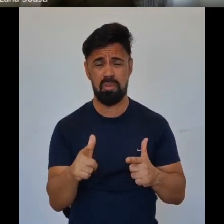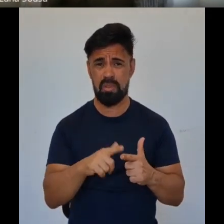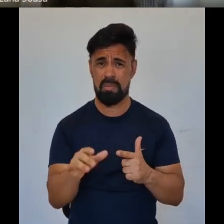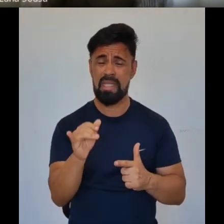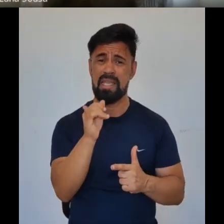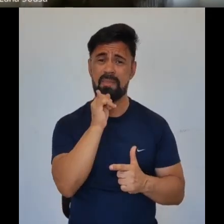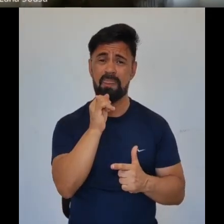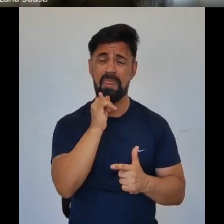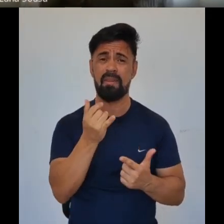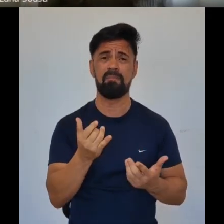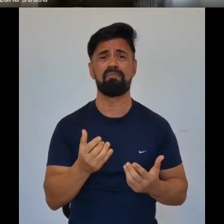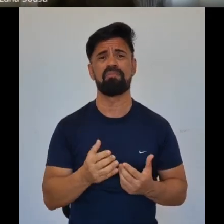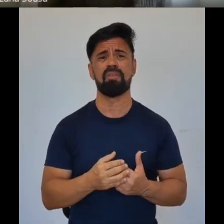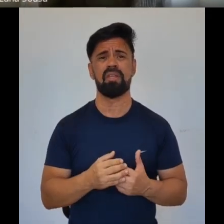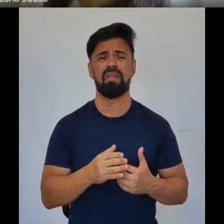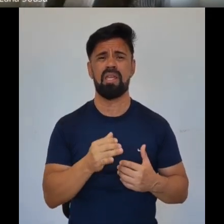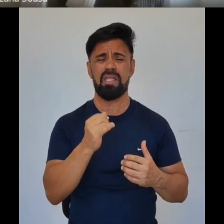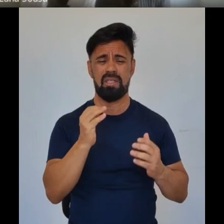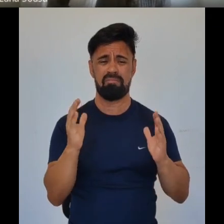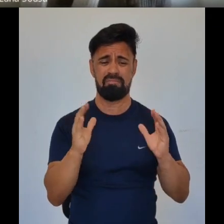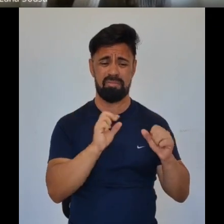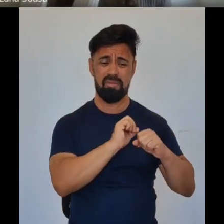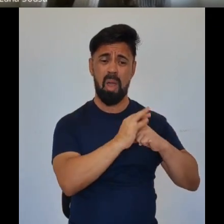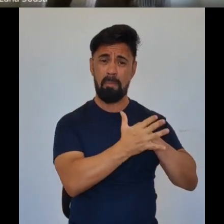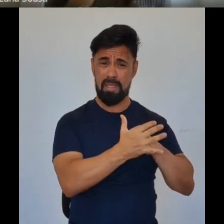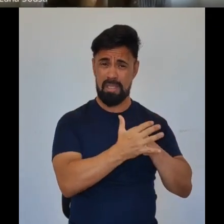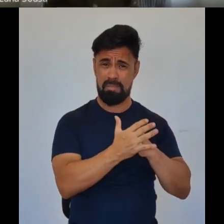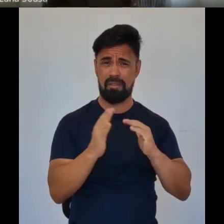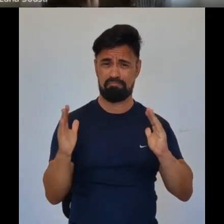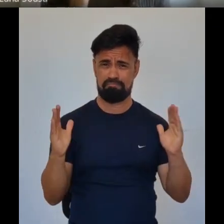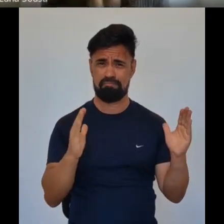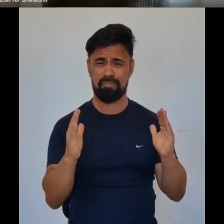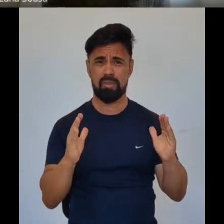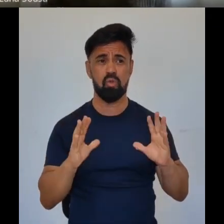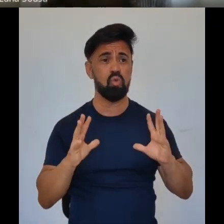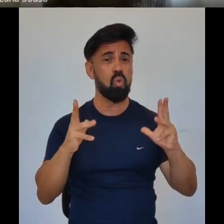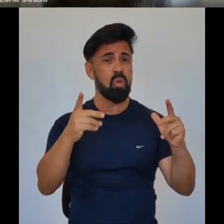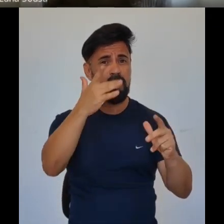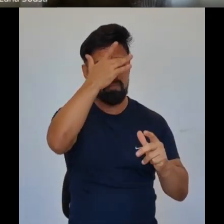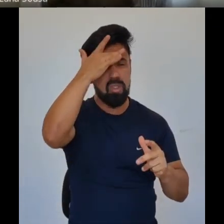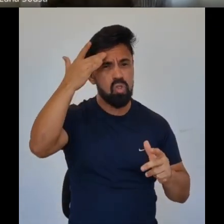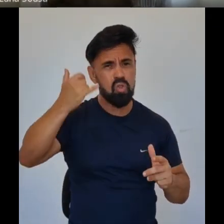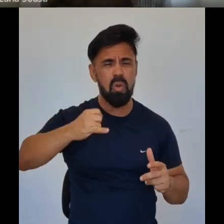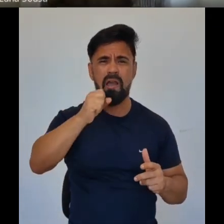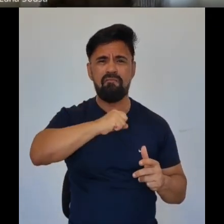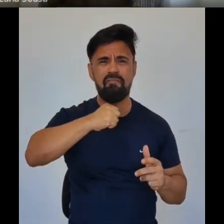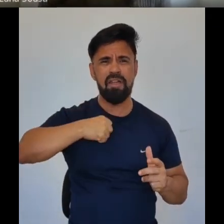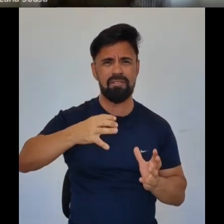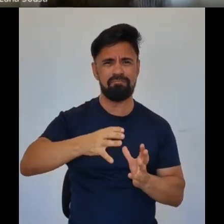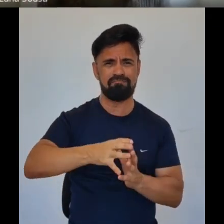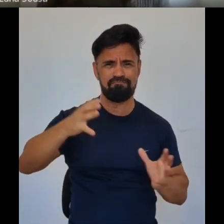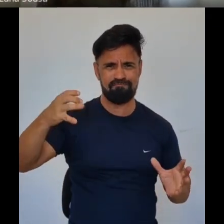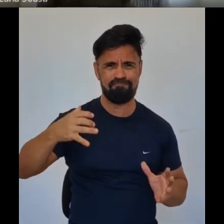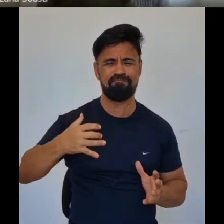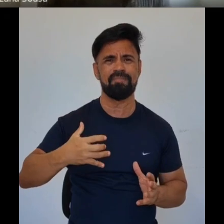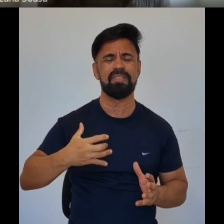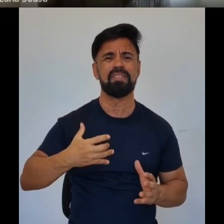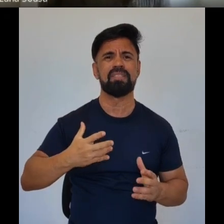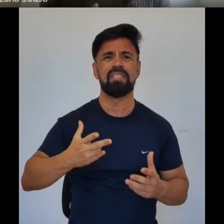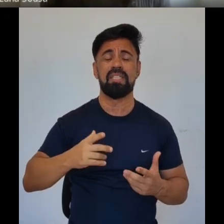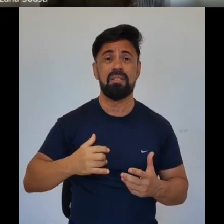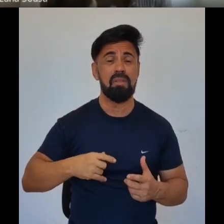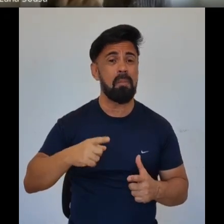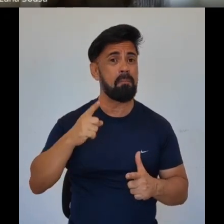enfrentamento de algum risco. Então, por exemplo, vamos pensar durante a pandemia da Covid-19. Todos os